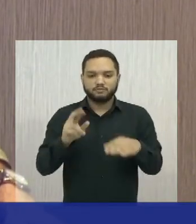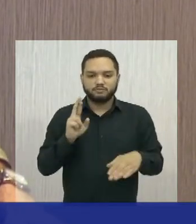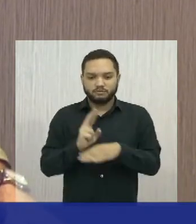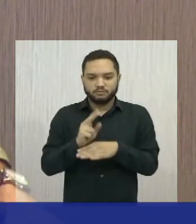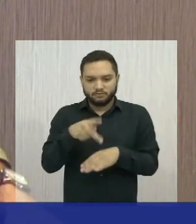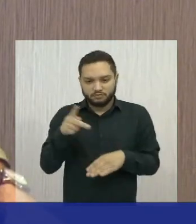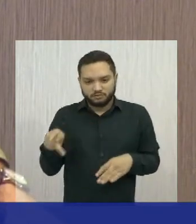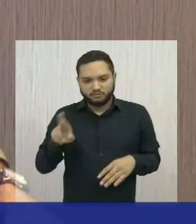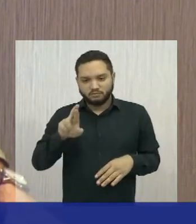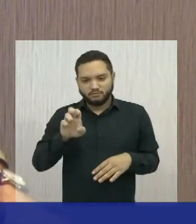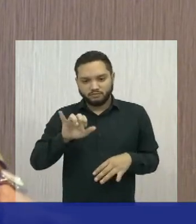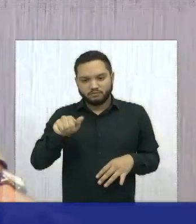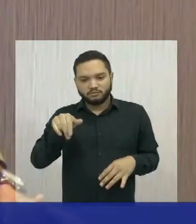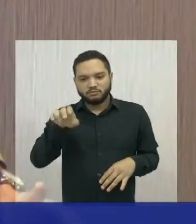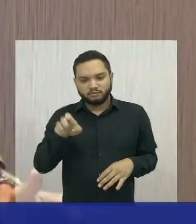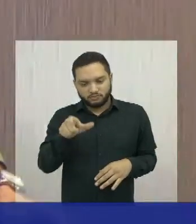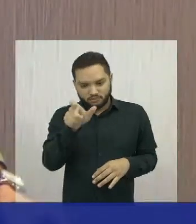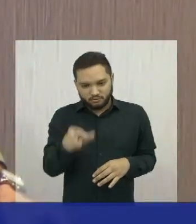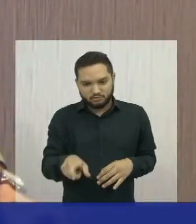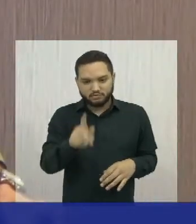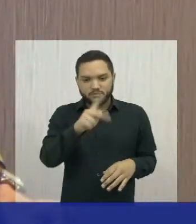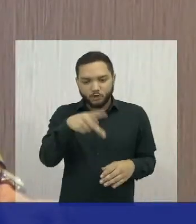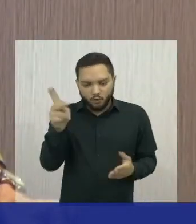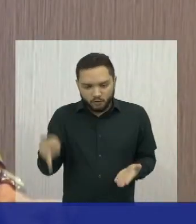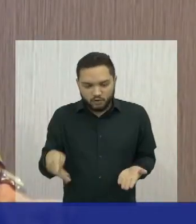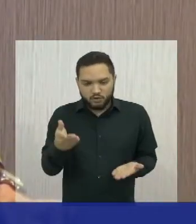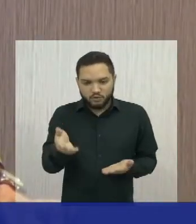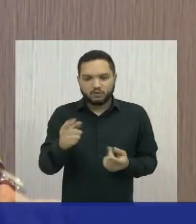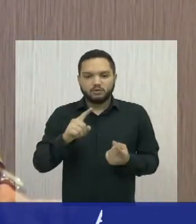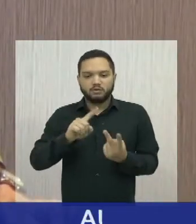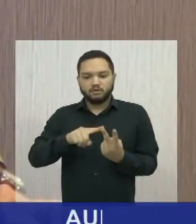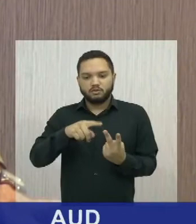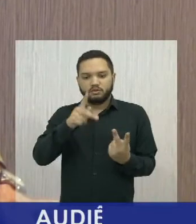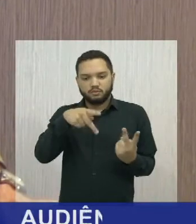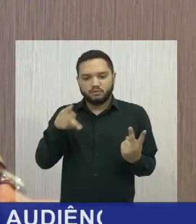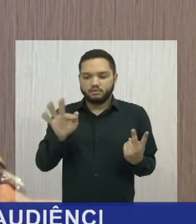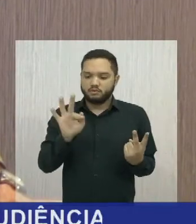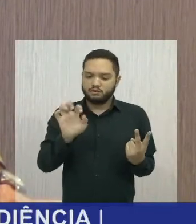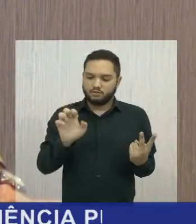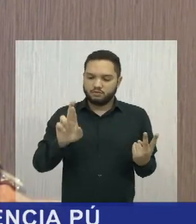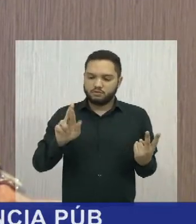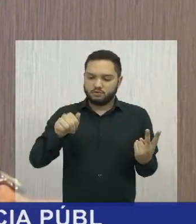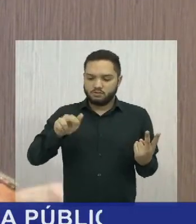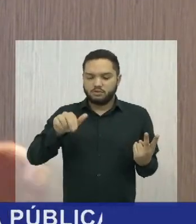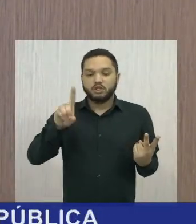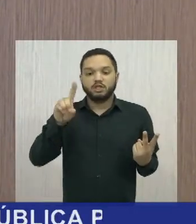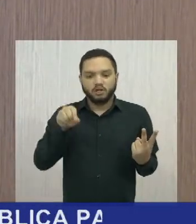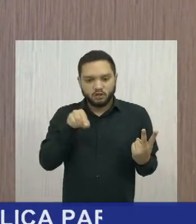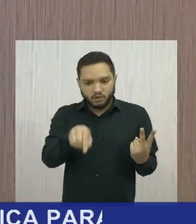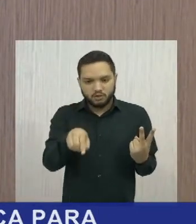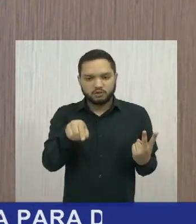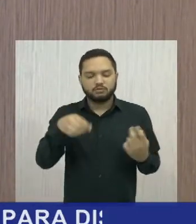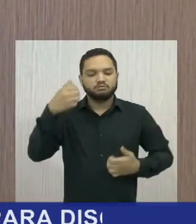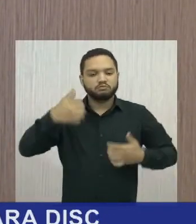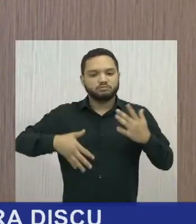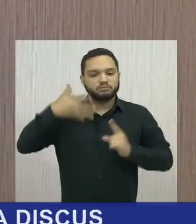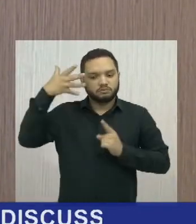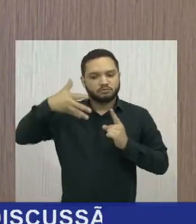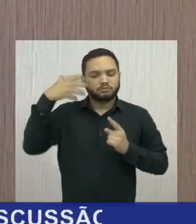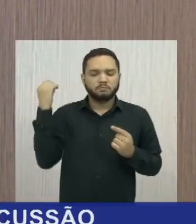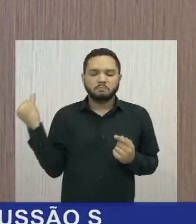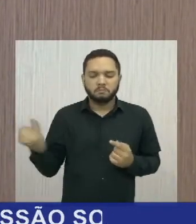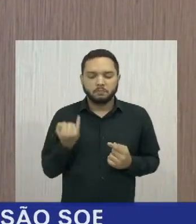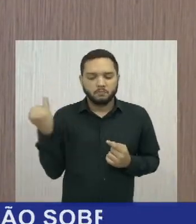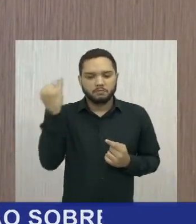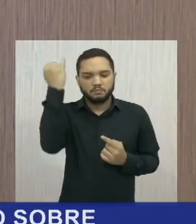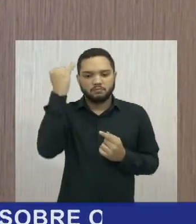professora Rejane, nossa colega educadora, do professor Fernando, que fez uma fala aqui muito objetiva,